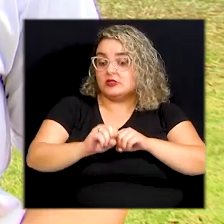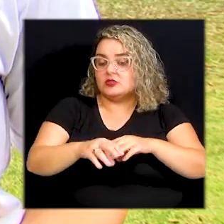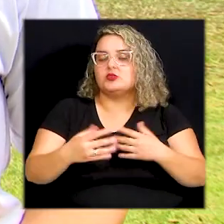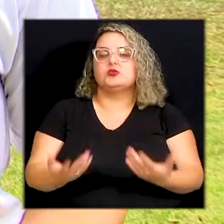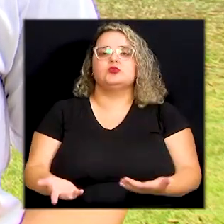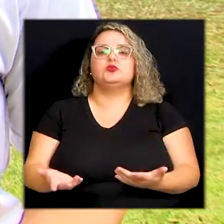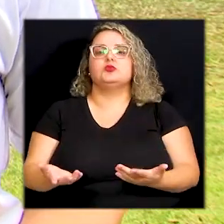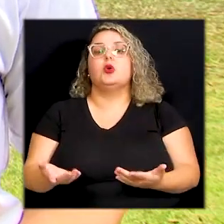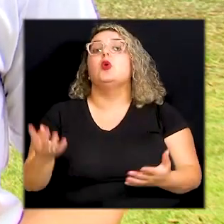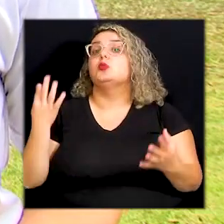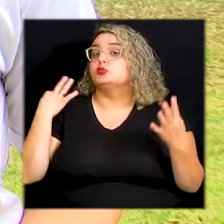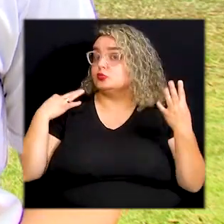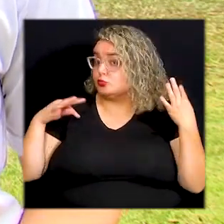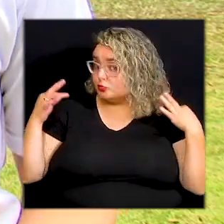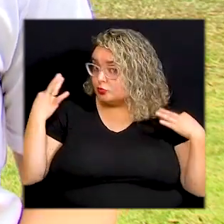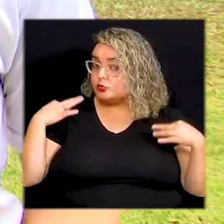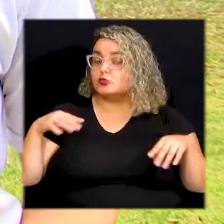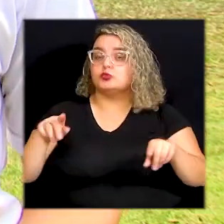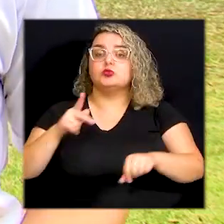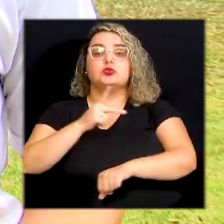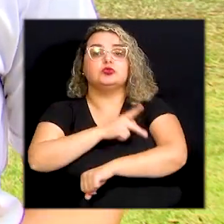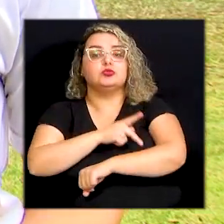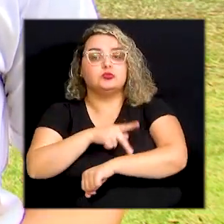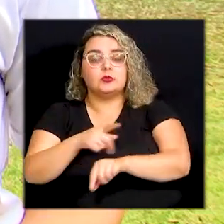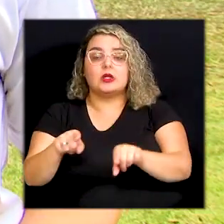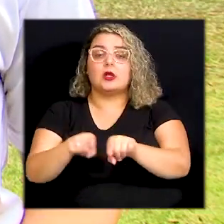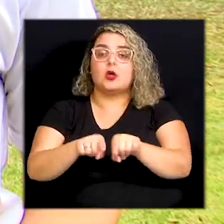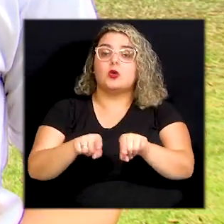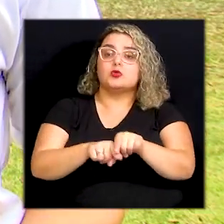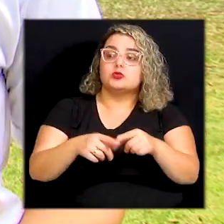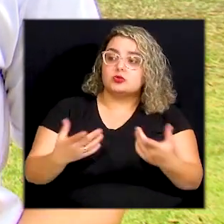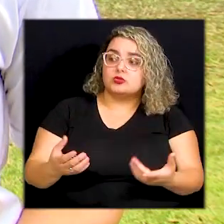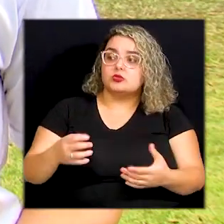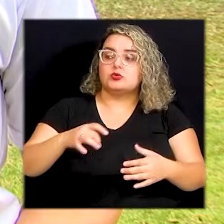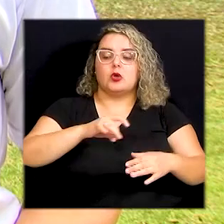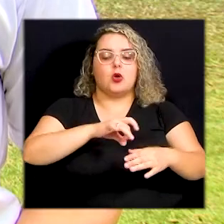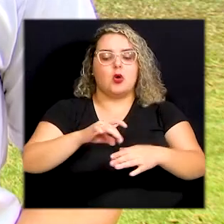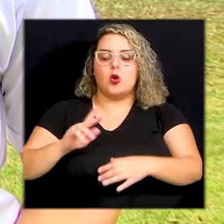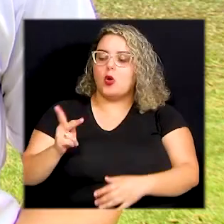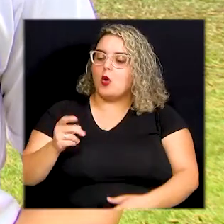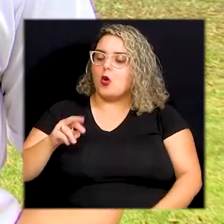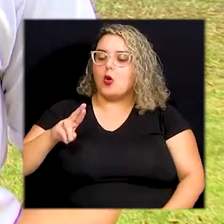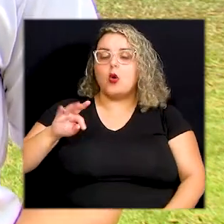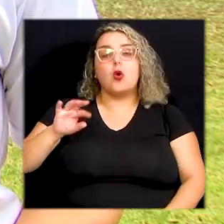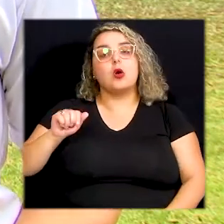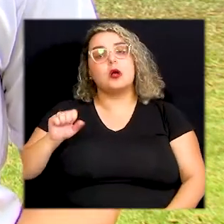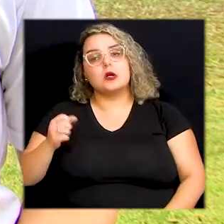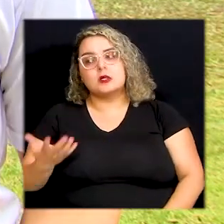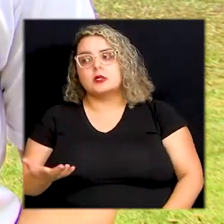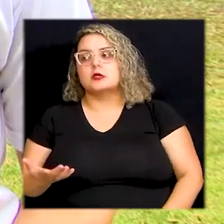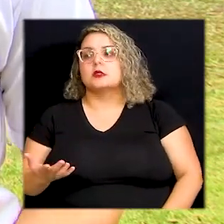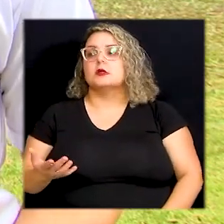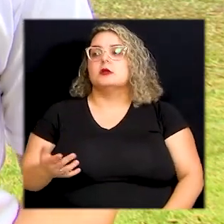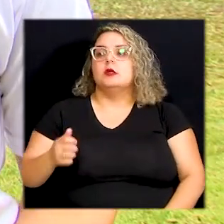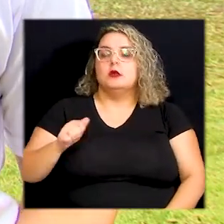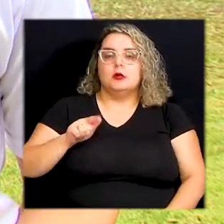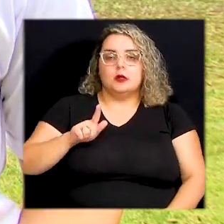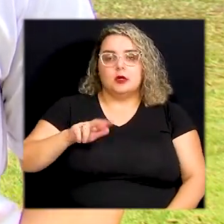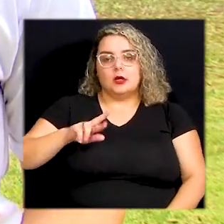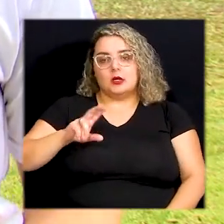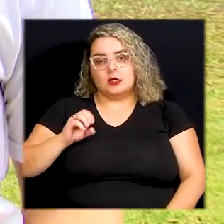atividades educativas, né, um turismo, né, também pedagógico, hortas, um projeto também